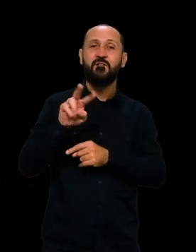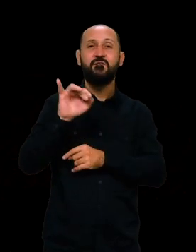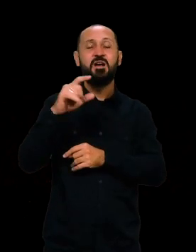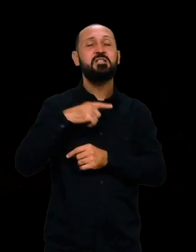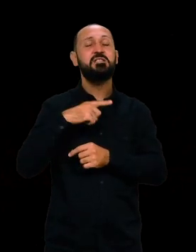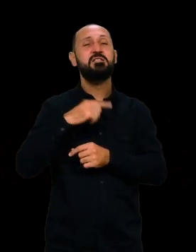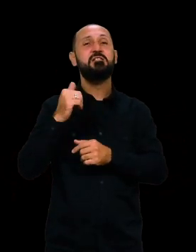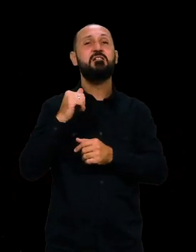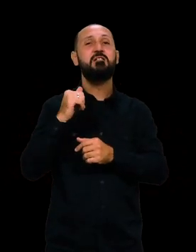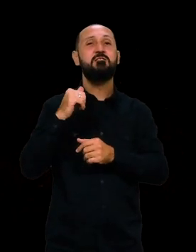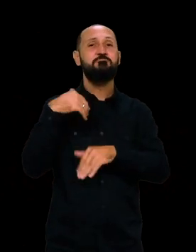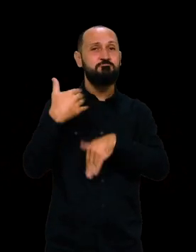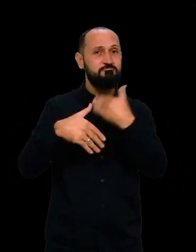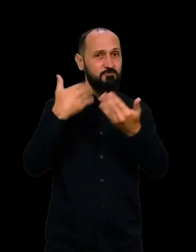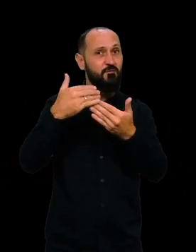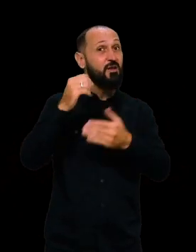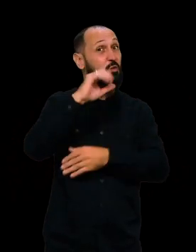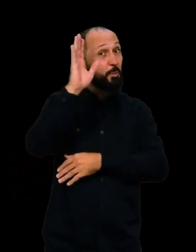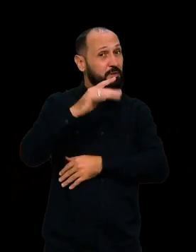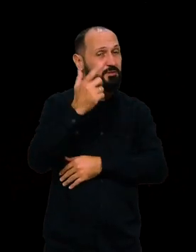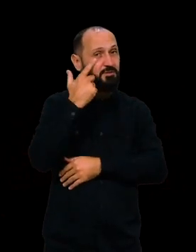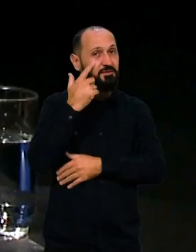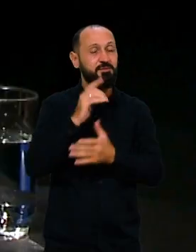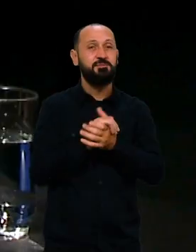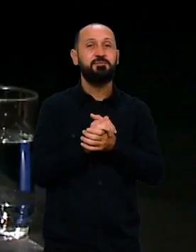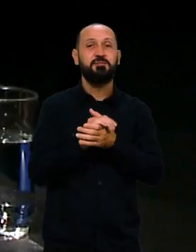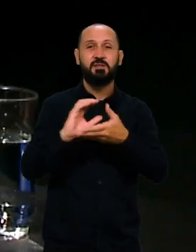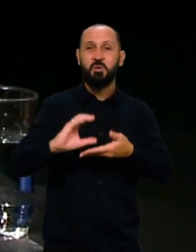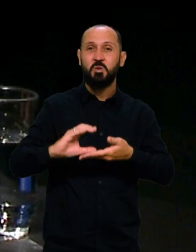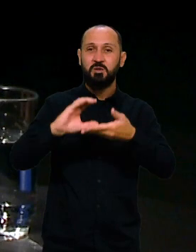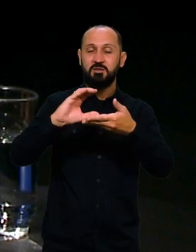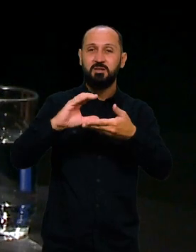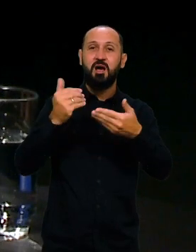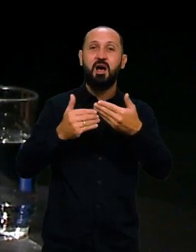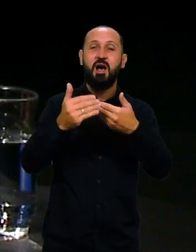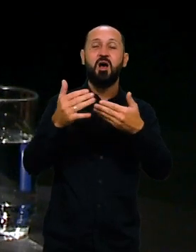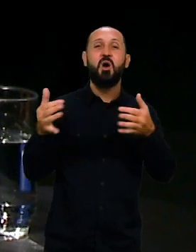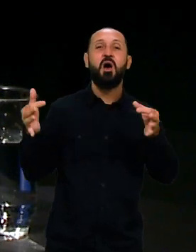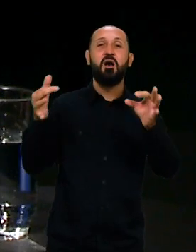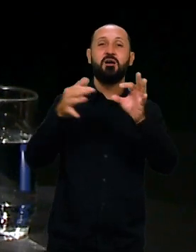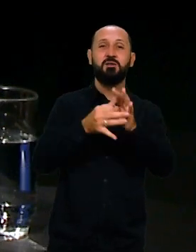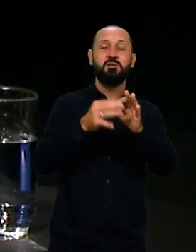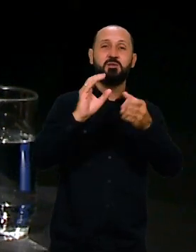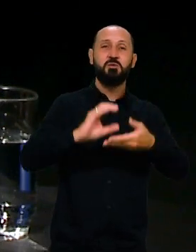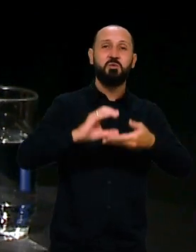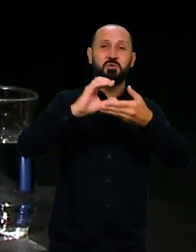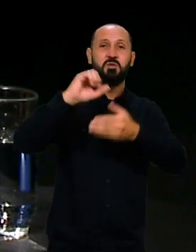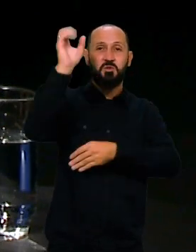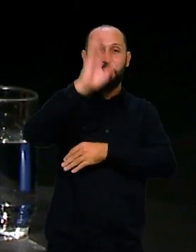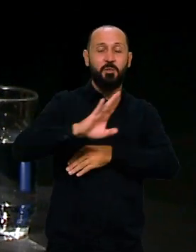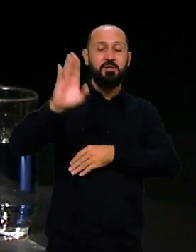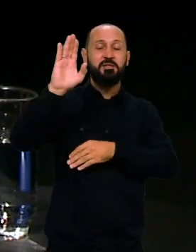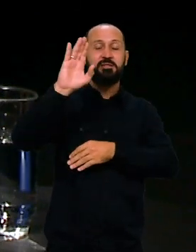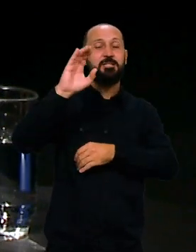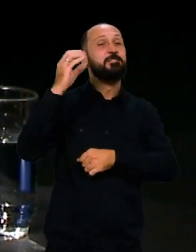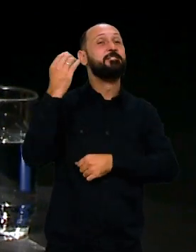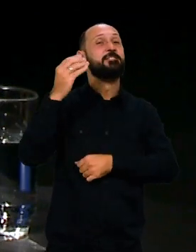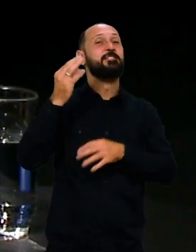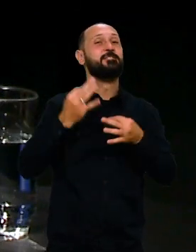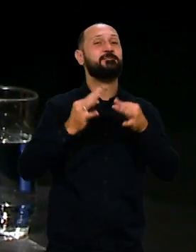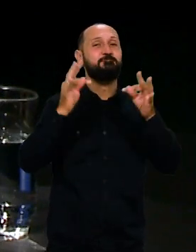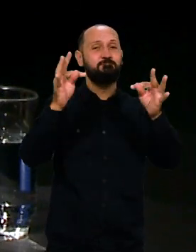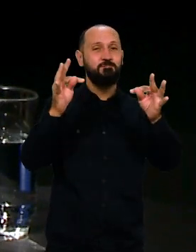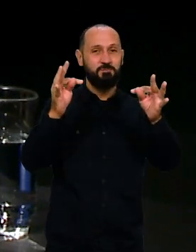que será e já é um dos mais avançados do Brasil. Falando em conselho, agora a integração do Conselho Nacional de Ciência